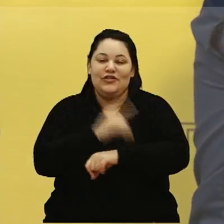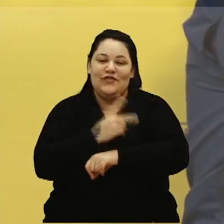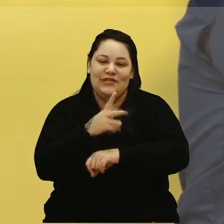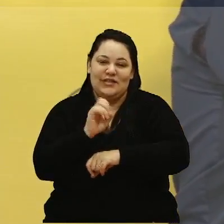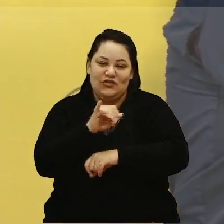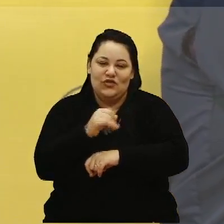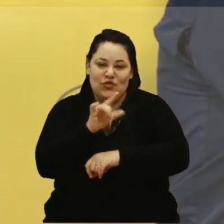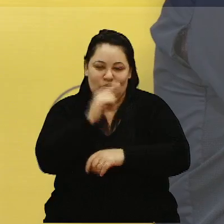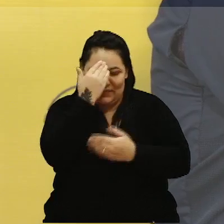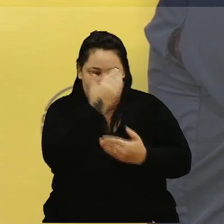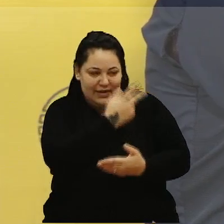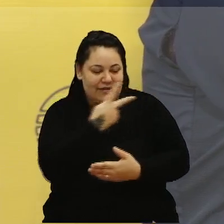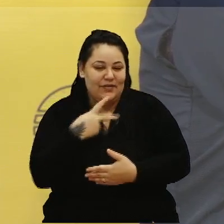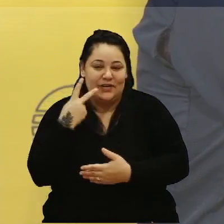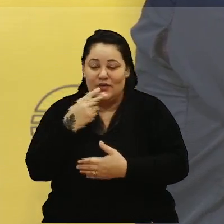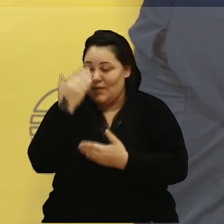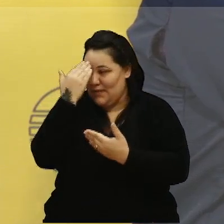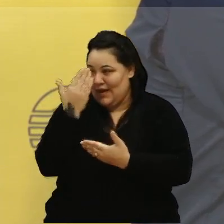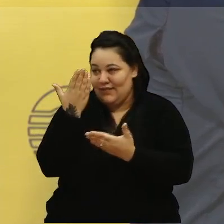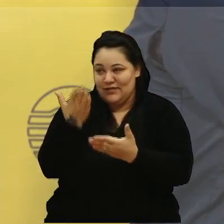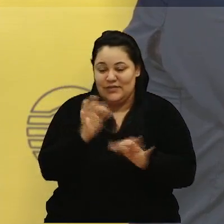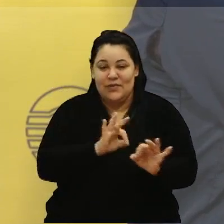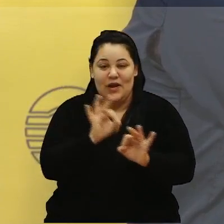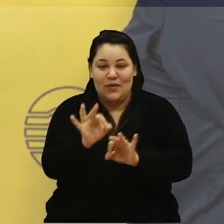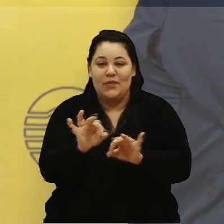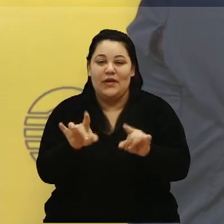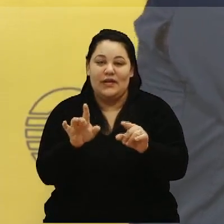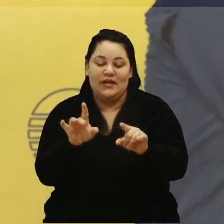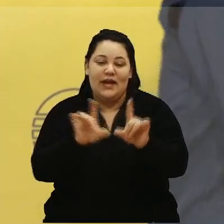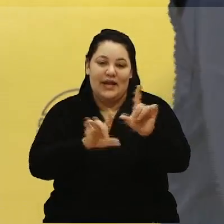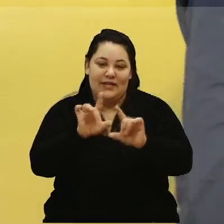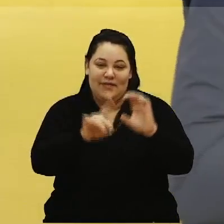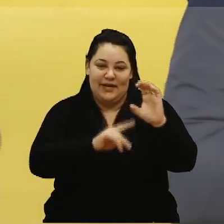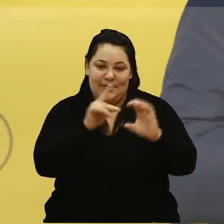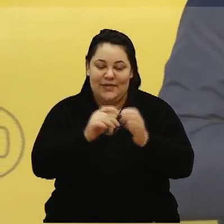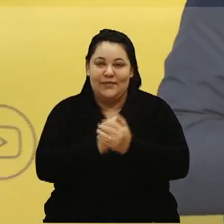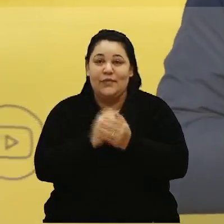obrigada e obrigada por acompanharem a TV Câmara. Muito obrigado, vereadora Sandra.